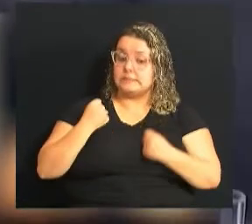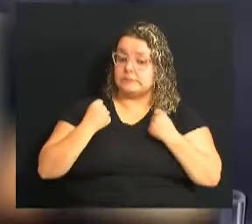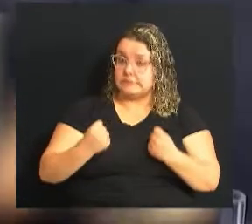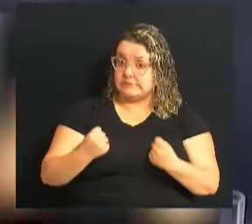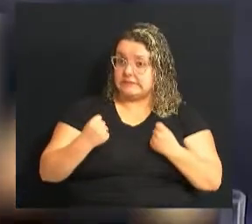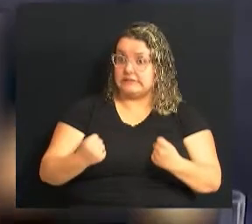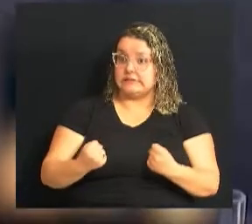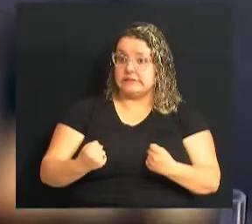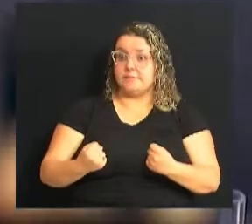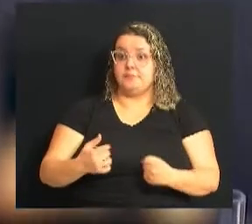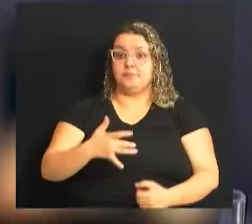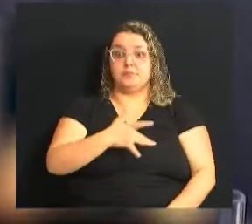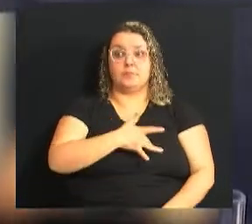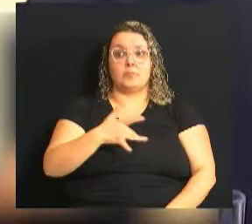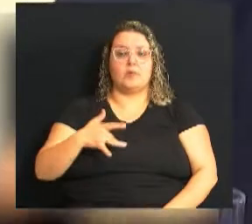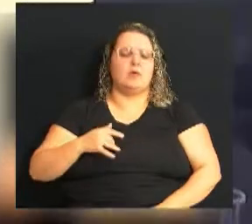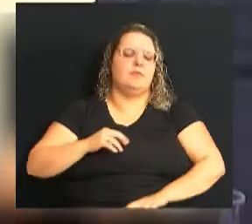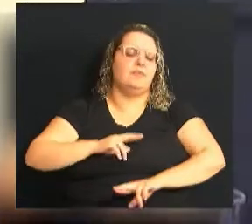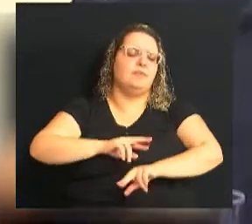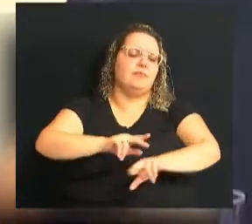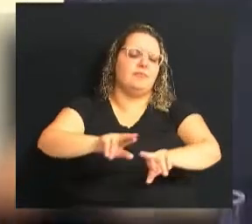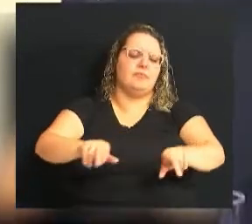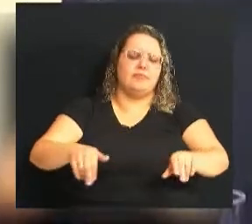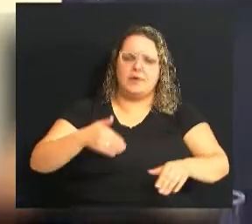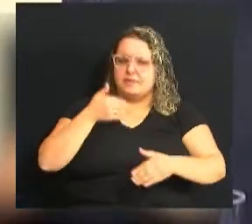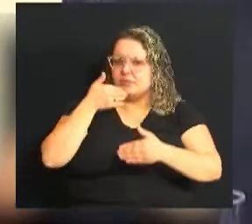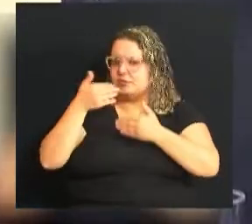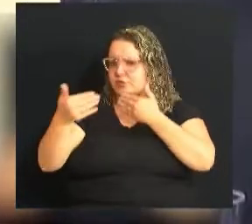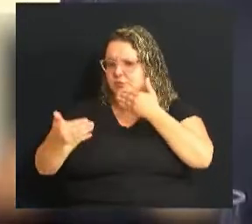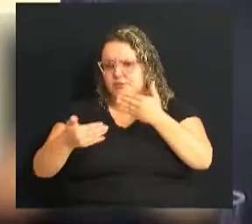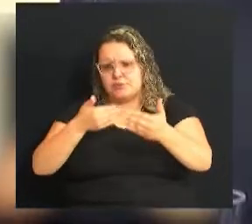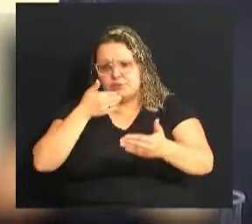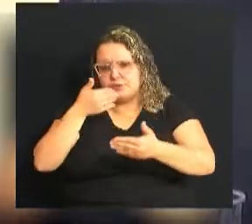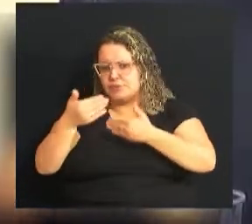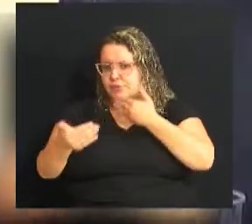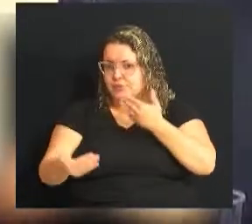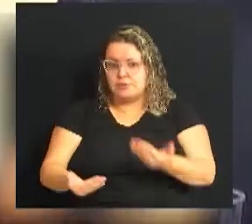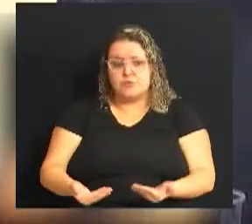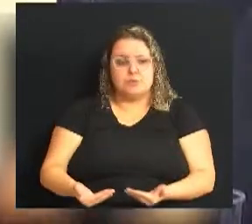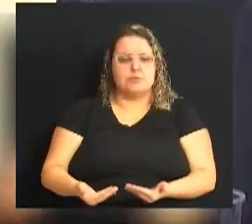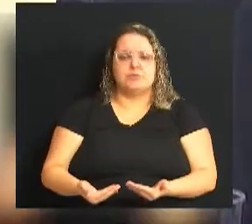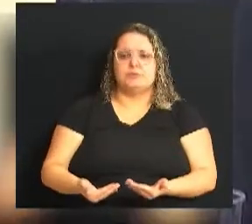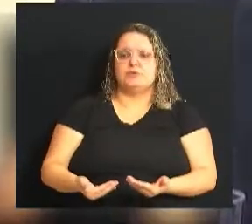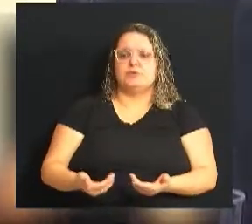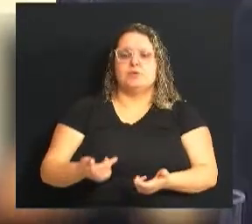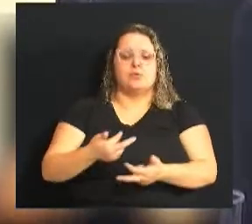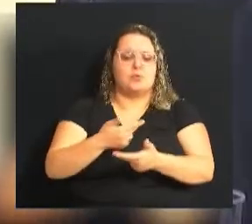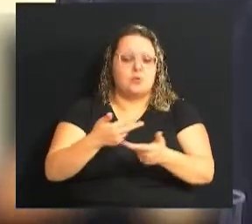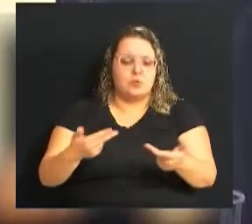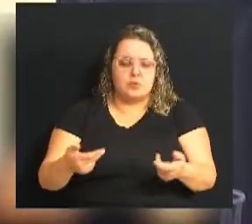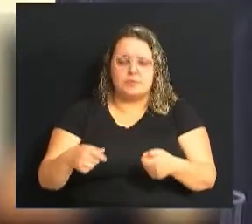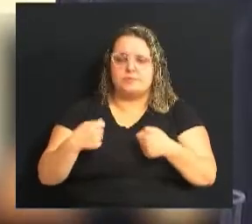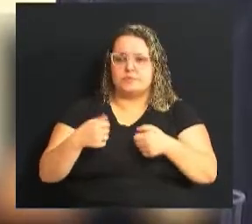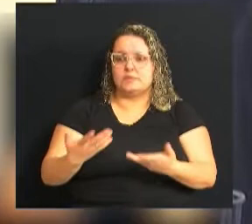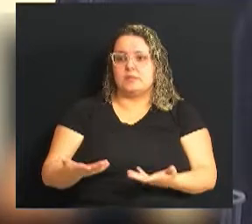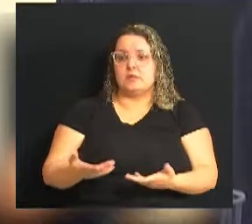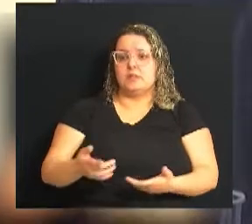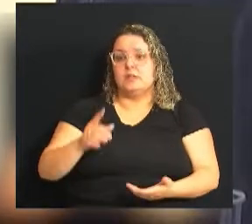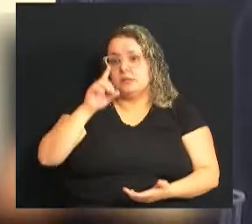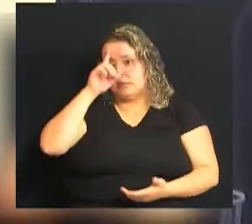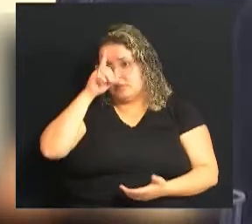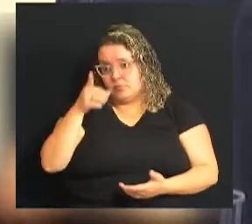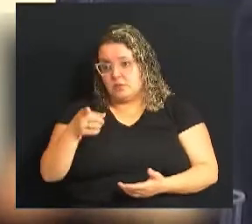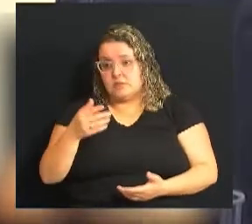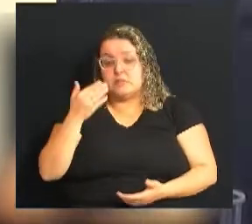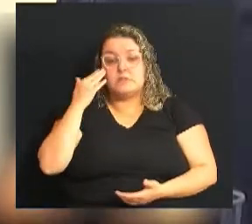saúde tem uma série de demandas. Aí nós temos que ver se a gente destina a emenda, depois nós precisamos saber